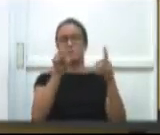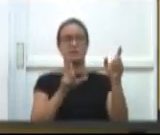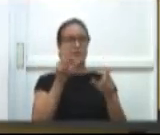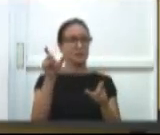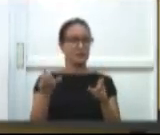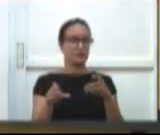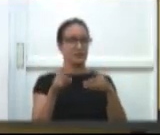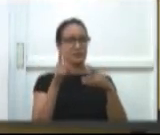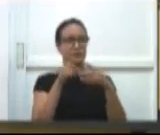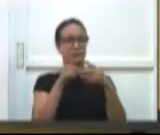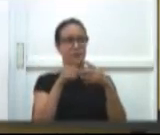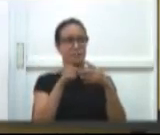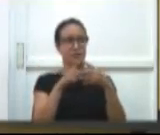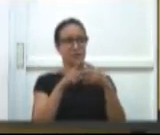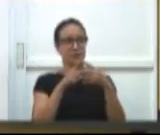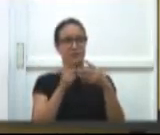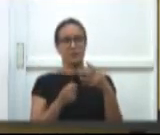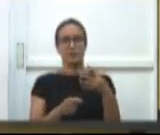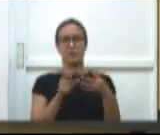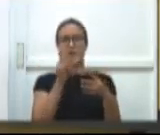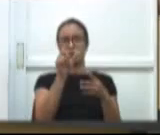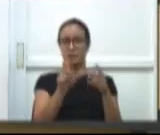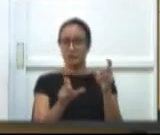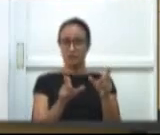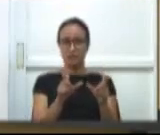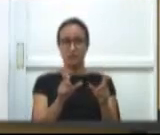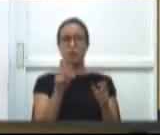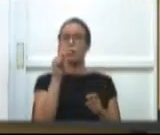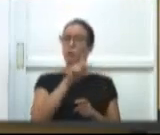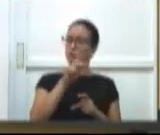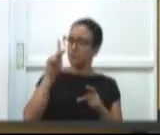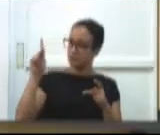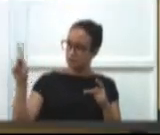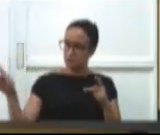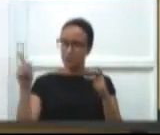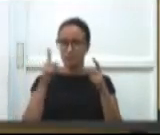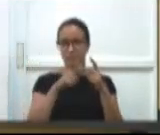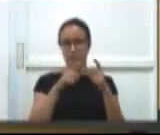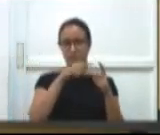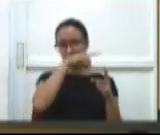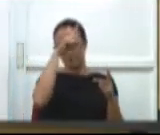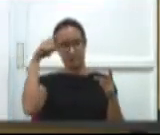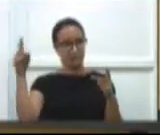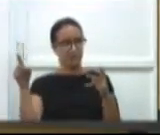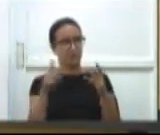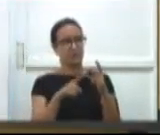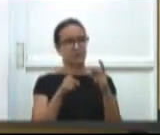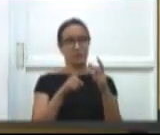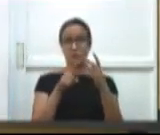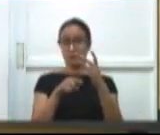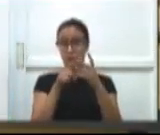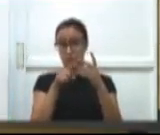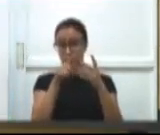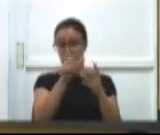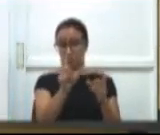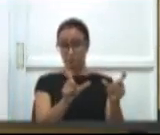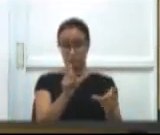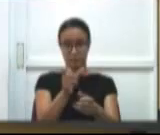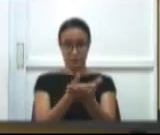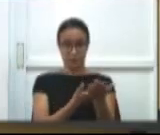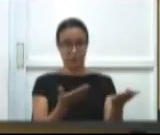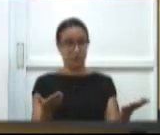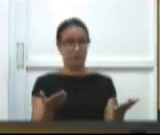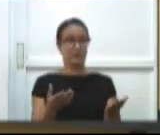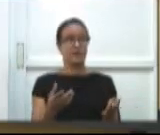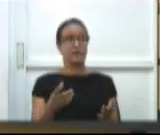o seu Inácio, o senhor, seu presidente da casa, né? Que tem um trabalho voltado para as